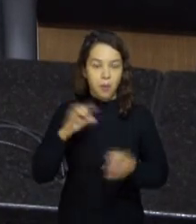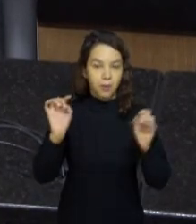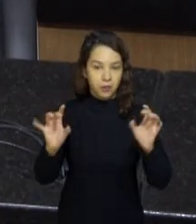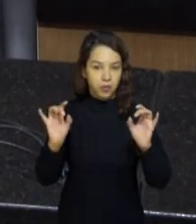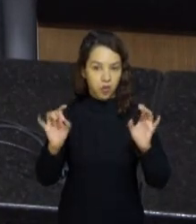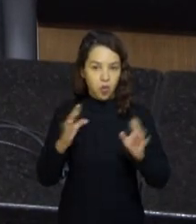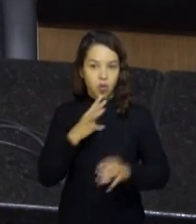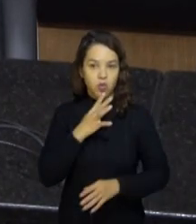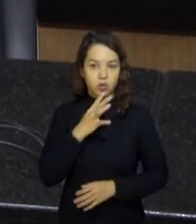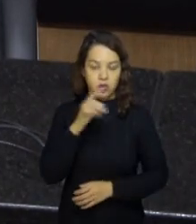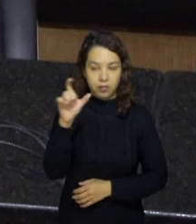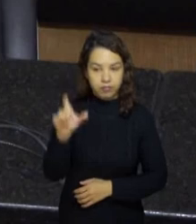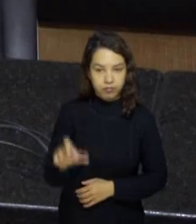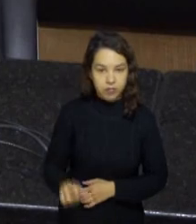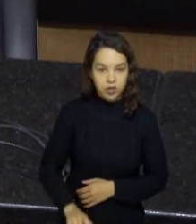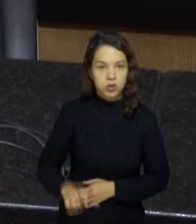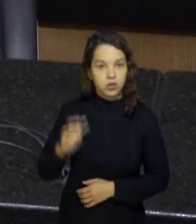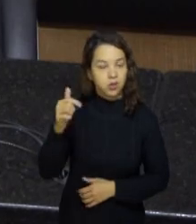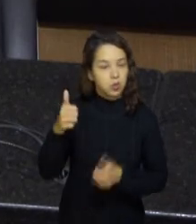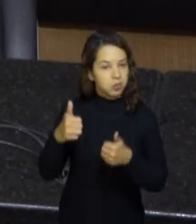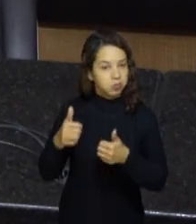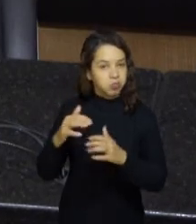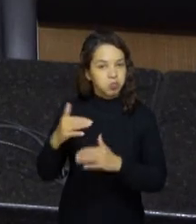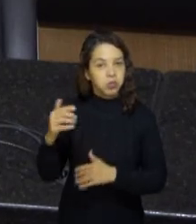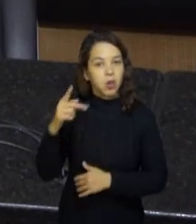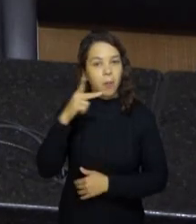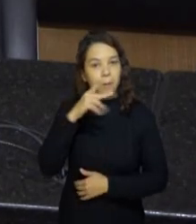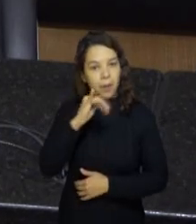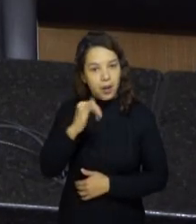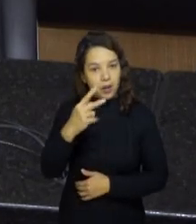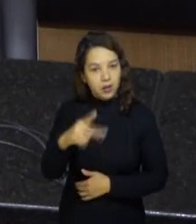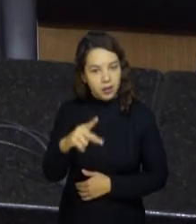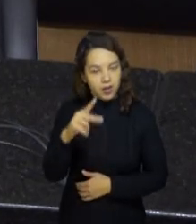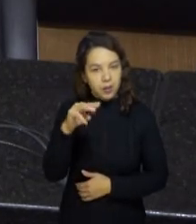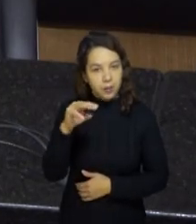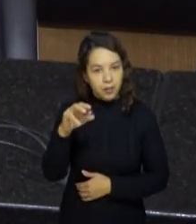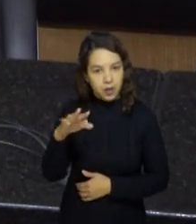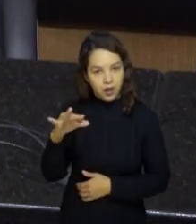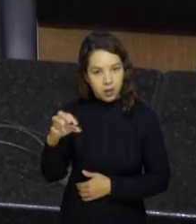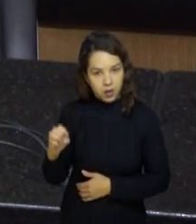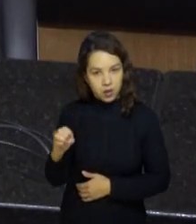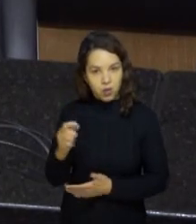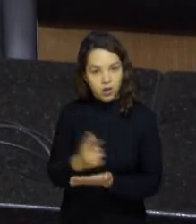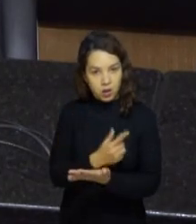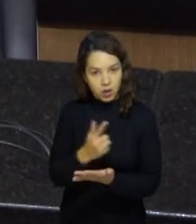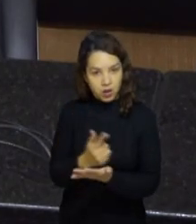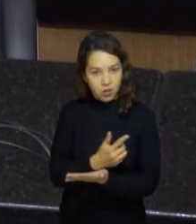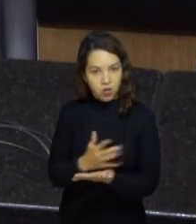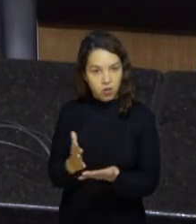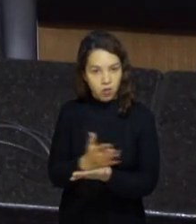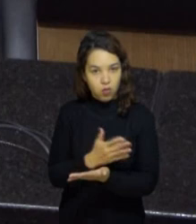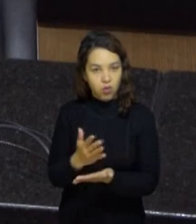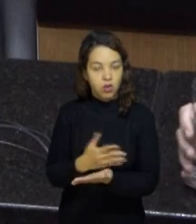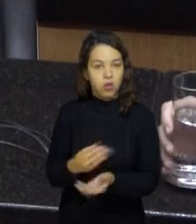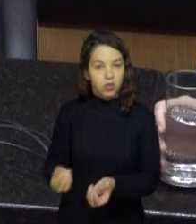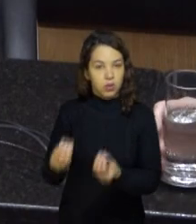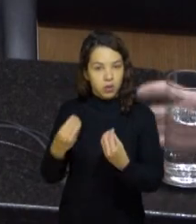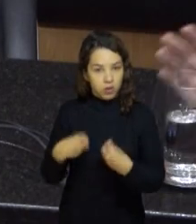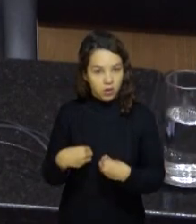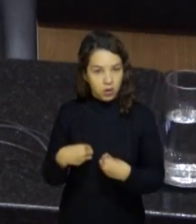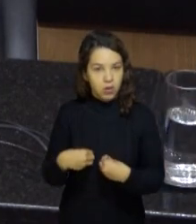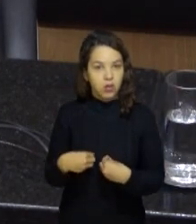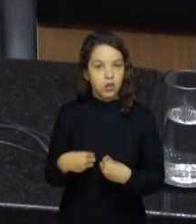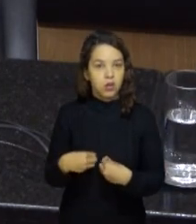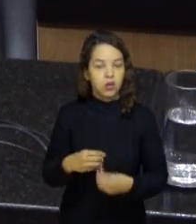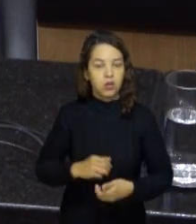pessoa, que foi seu pai, Mário Petrelli, me deu alguns livros. Quando estou lendo, tem lá as dedicatórias, eu bato a foto e mando